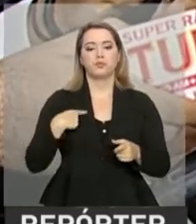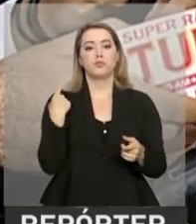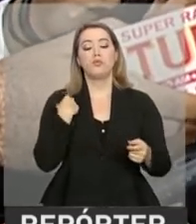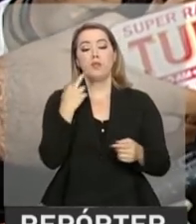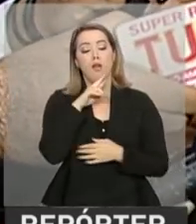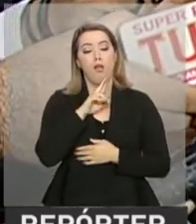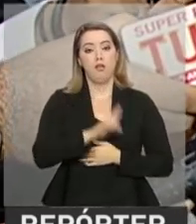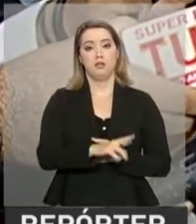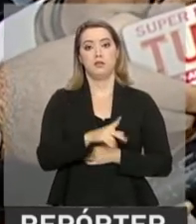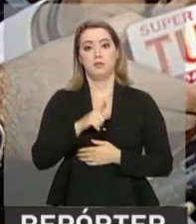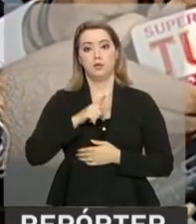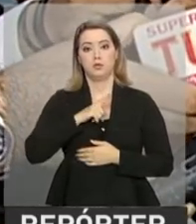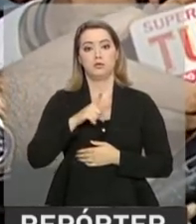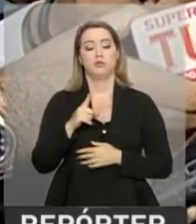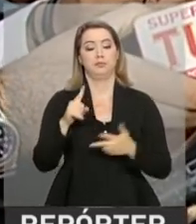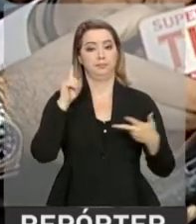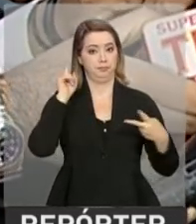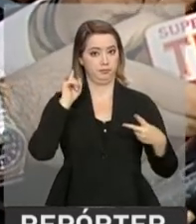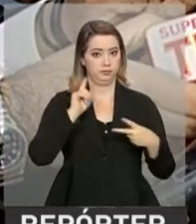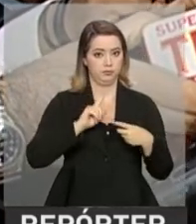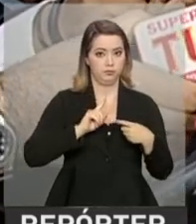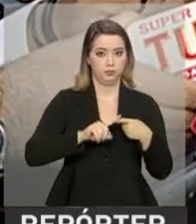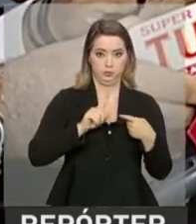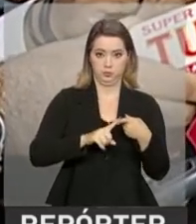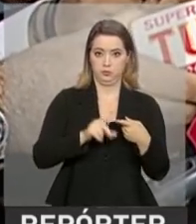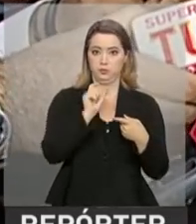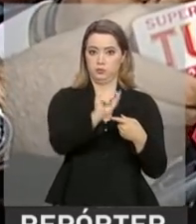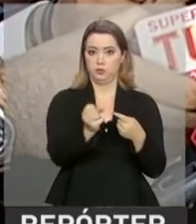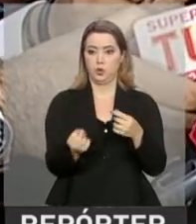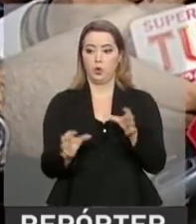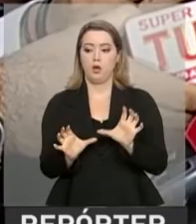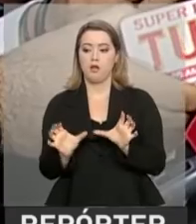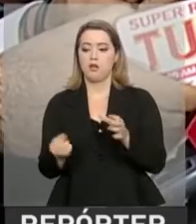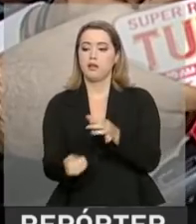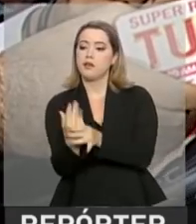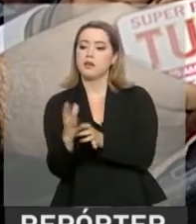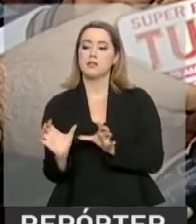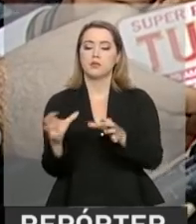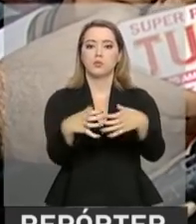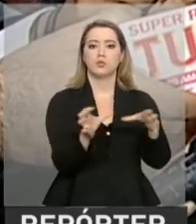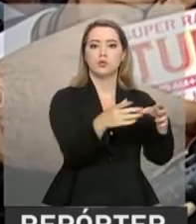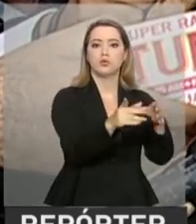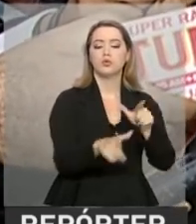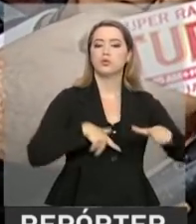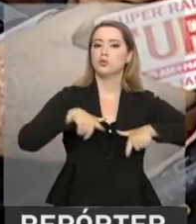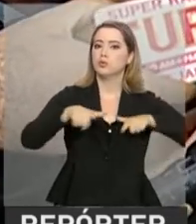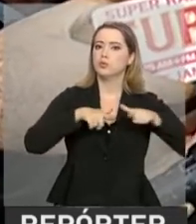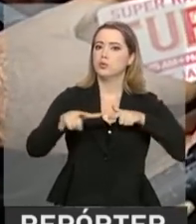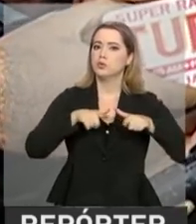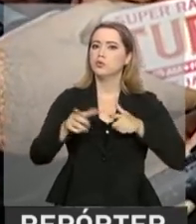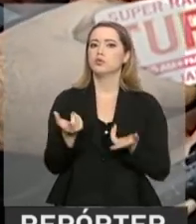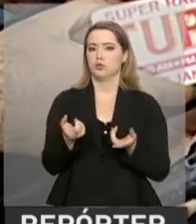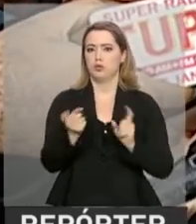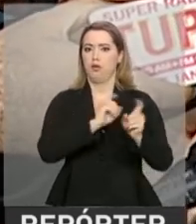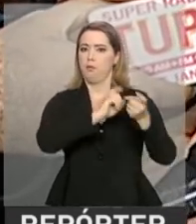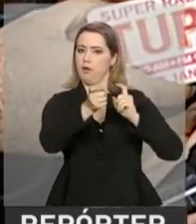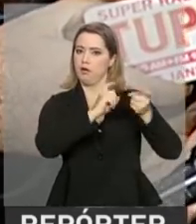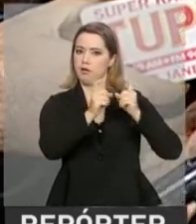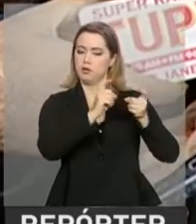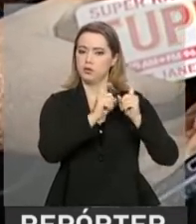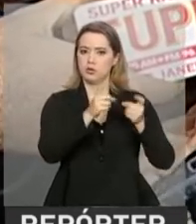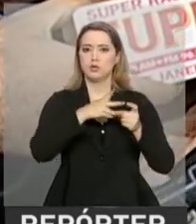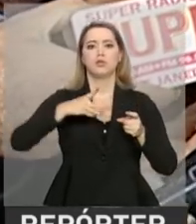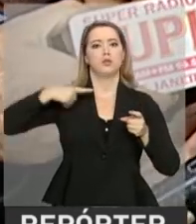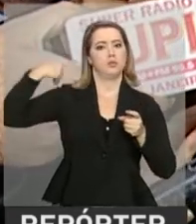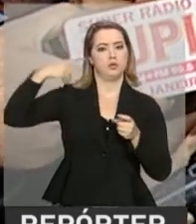conclusões, ficou definido a constituição de grupos de trabalho coordenados pelo senhor